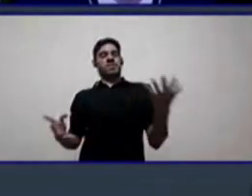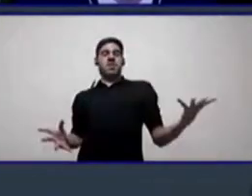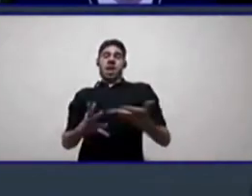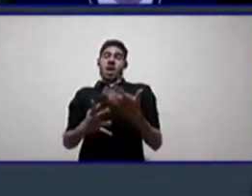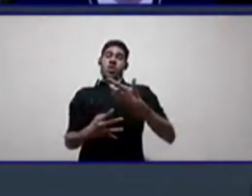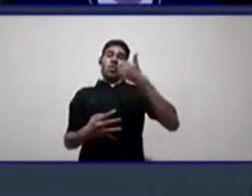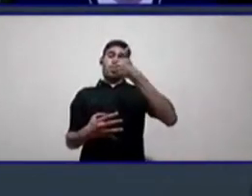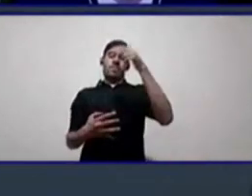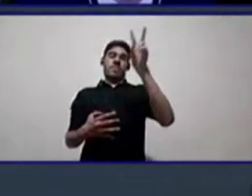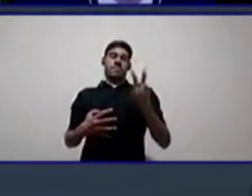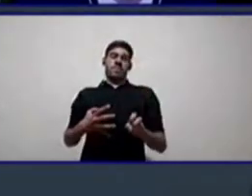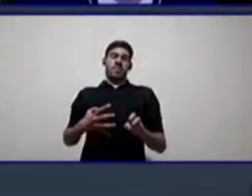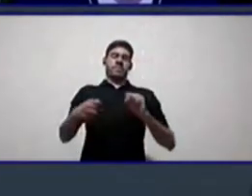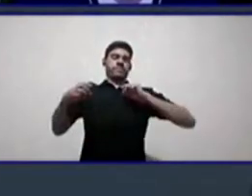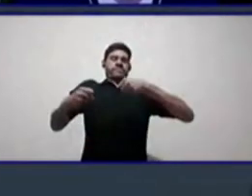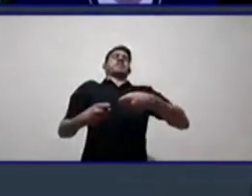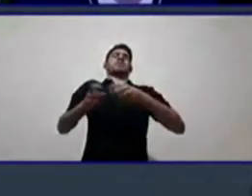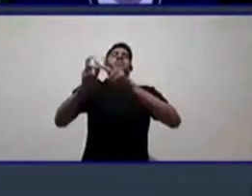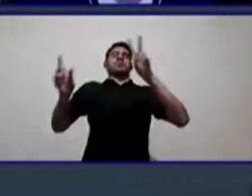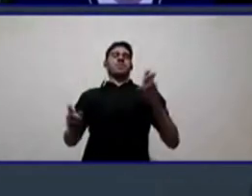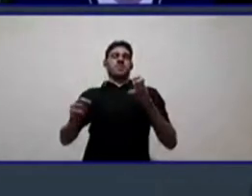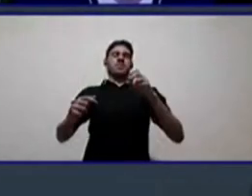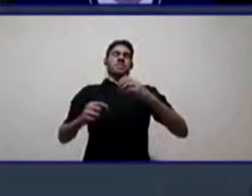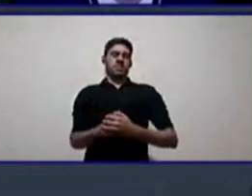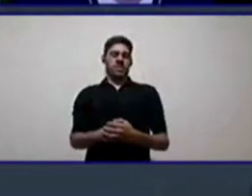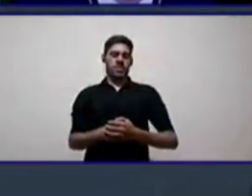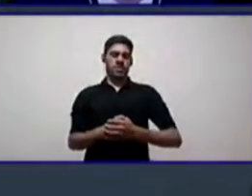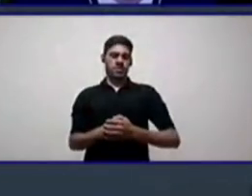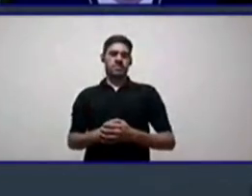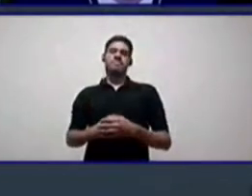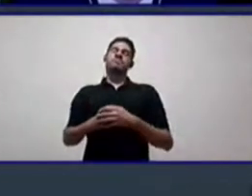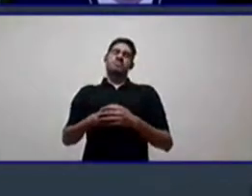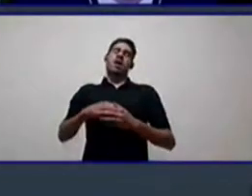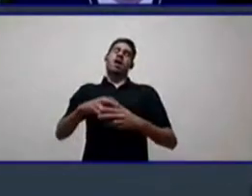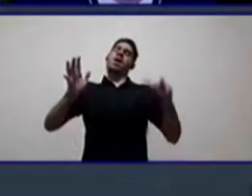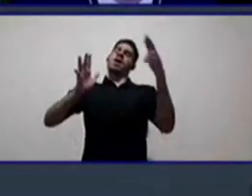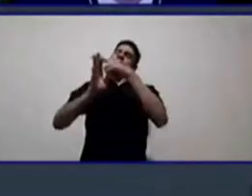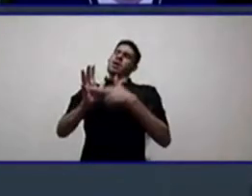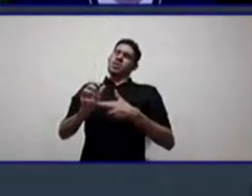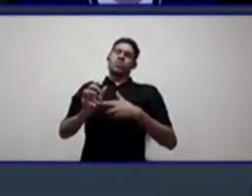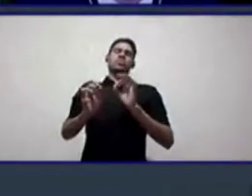primeira vez está enfrentando esse tema, editou a resolução